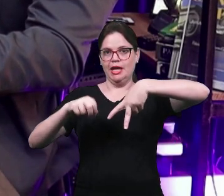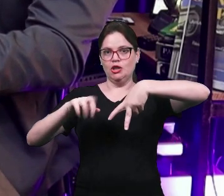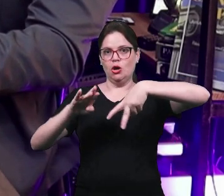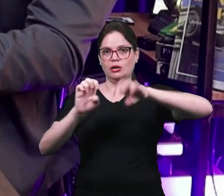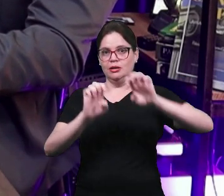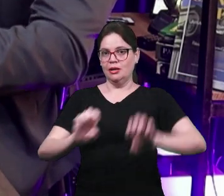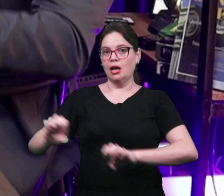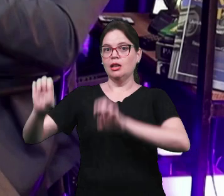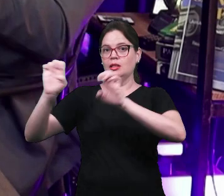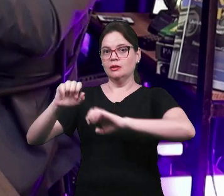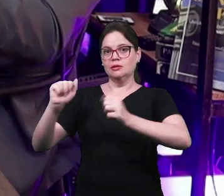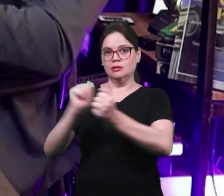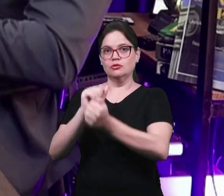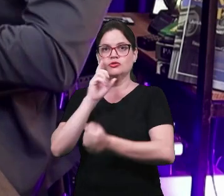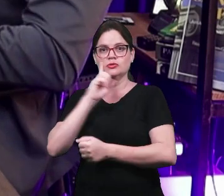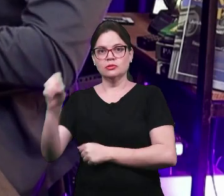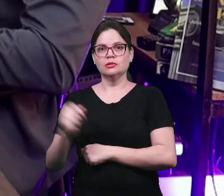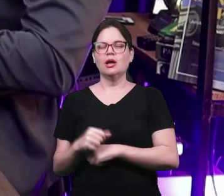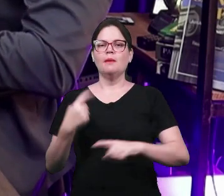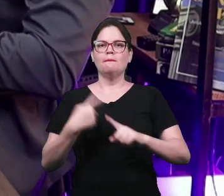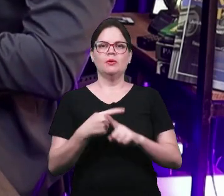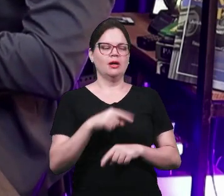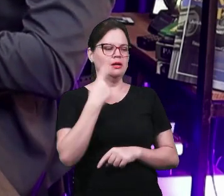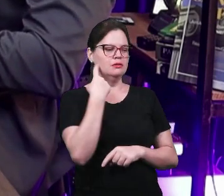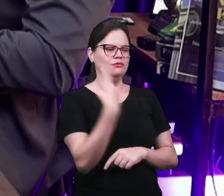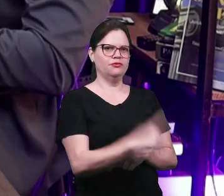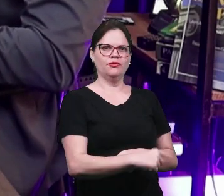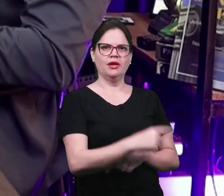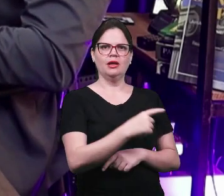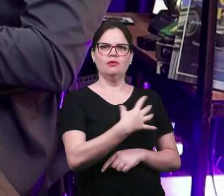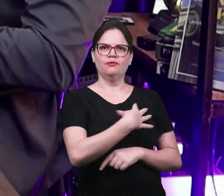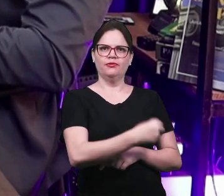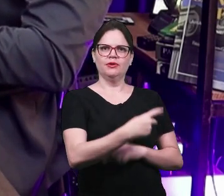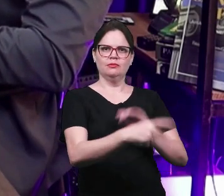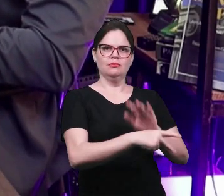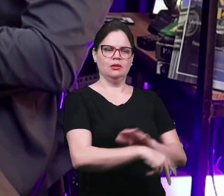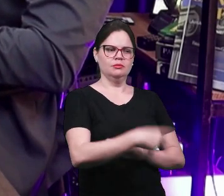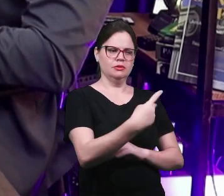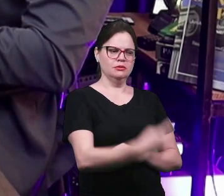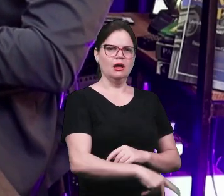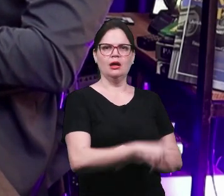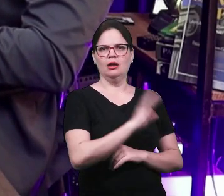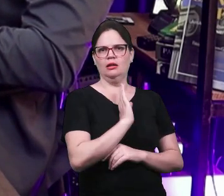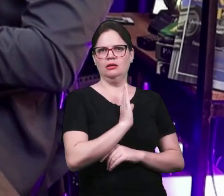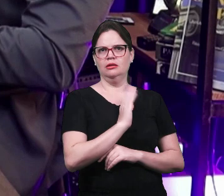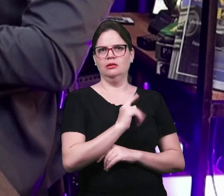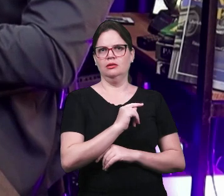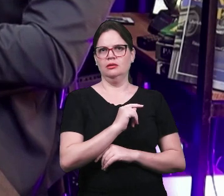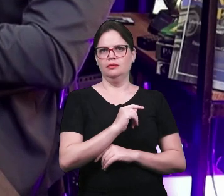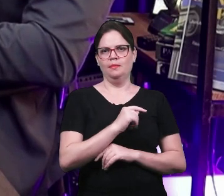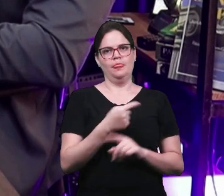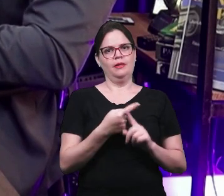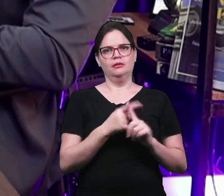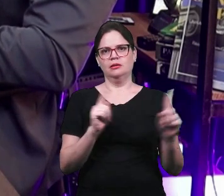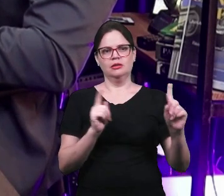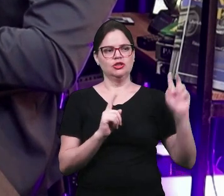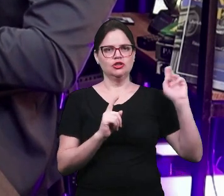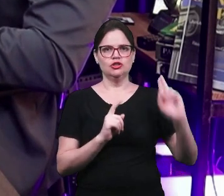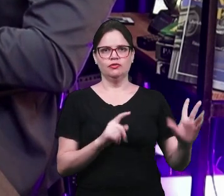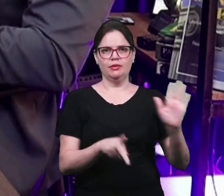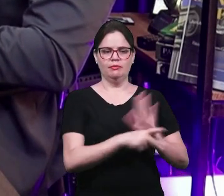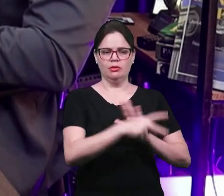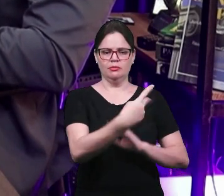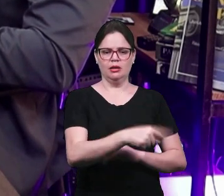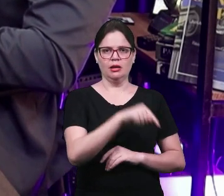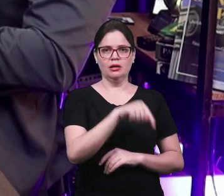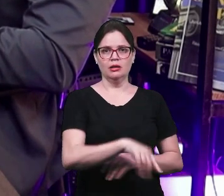cidade, dá o nome do filho, fala das coisas dessa vida, mas em contrapartida aqui, você tem um Enoque que andou com Deus, né?